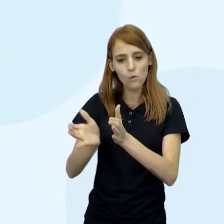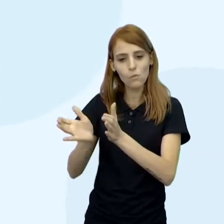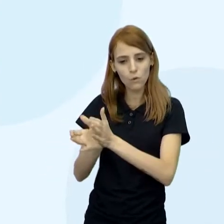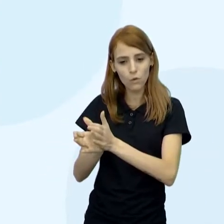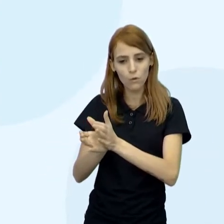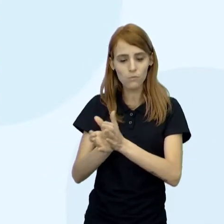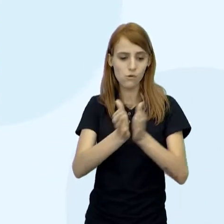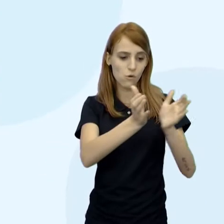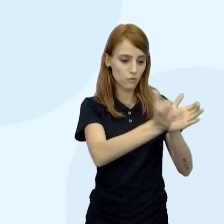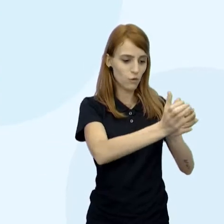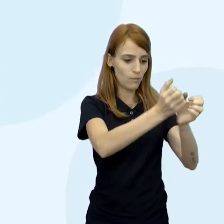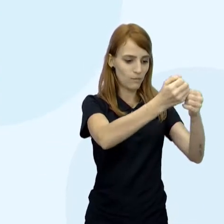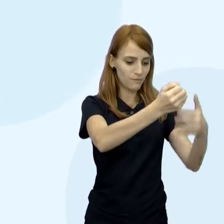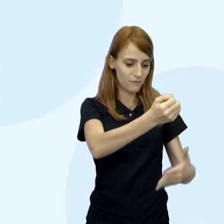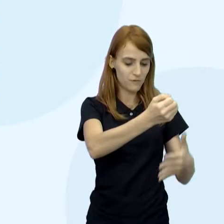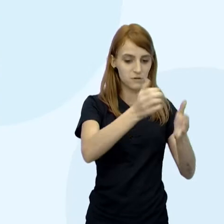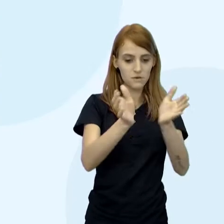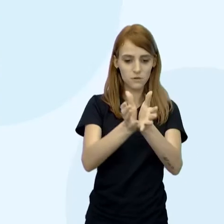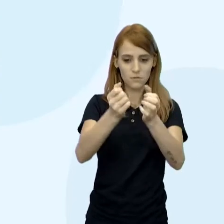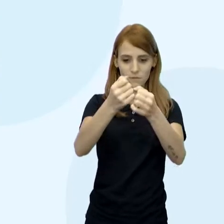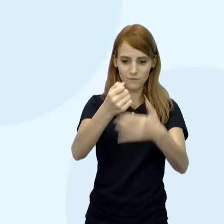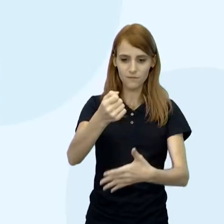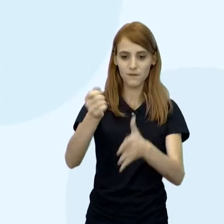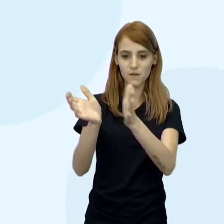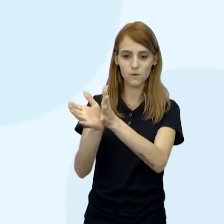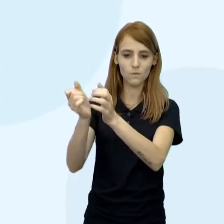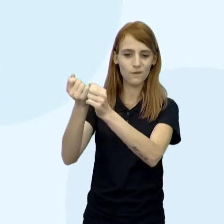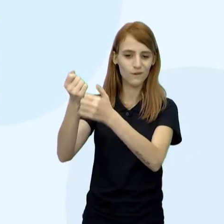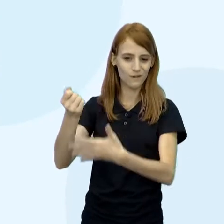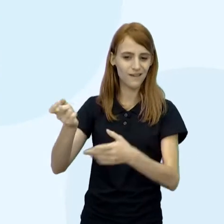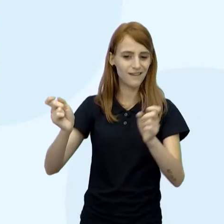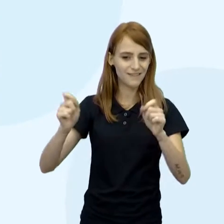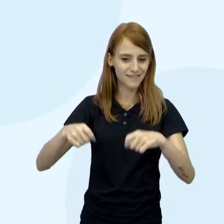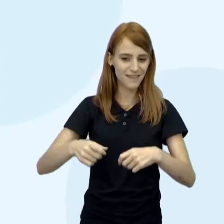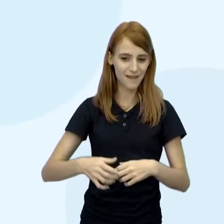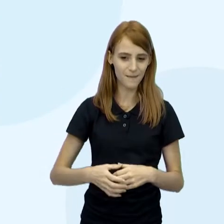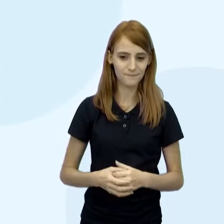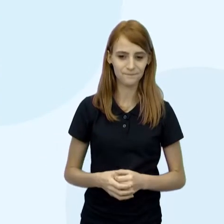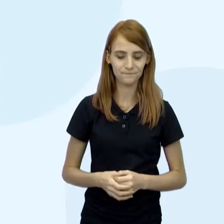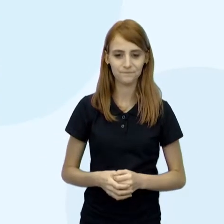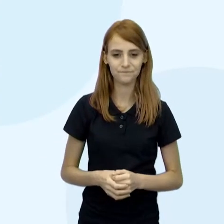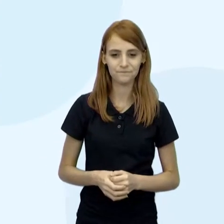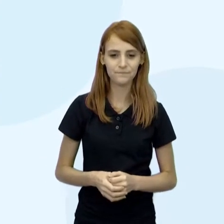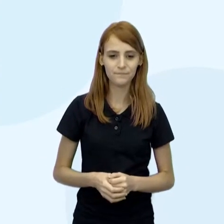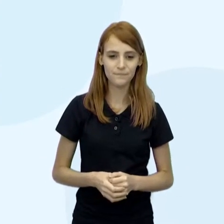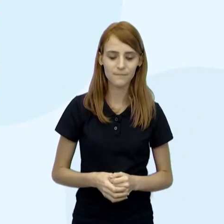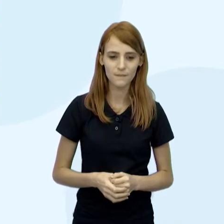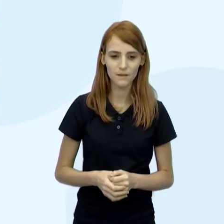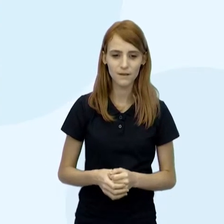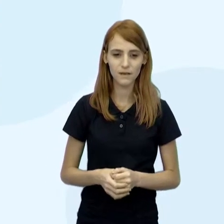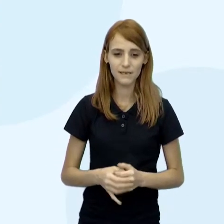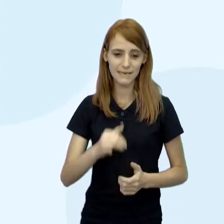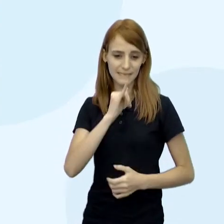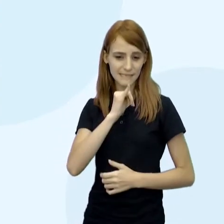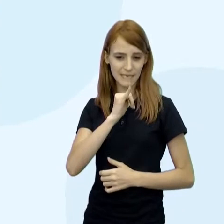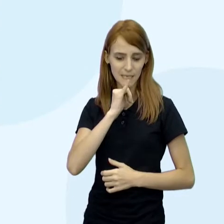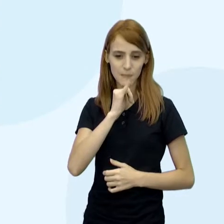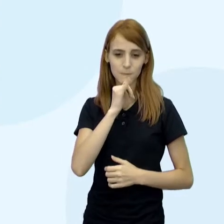subgrupos. Grupos. Categorizar é colocar em grupos essas despesas. Por